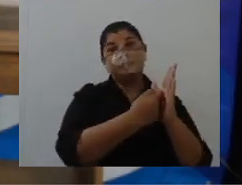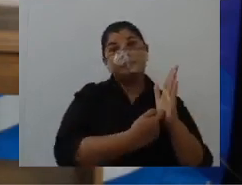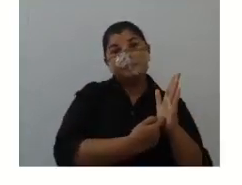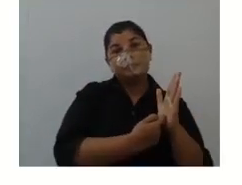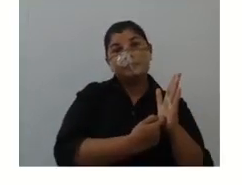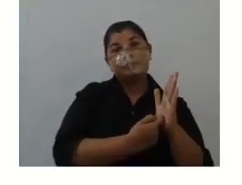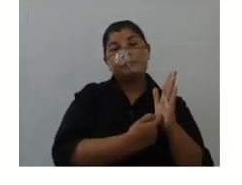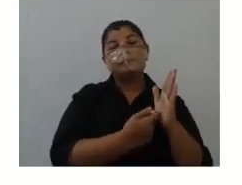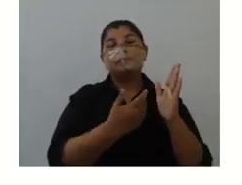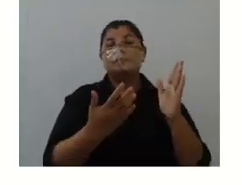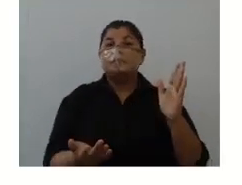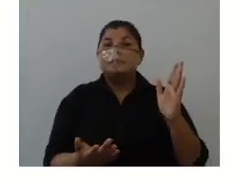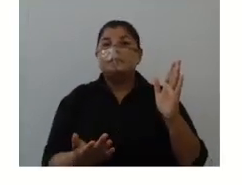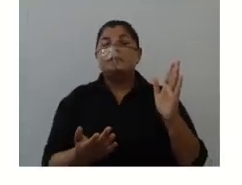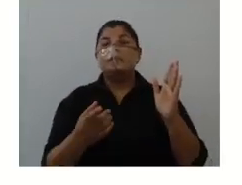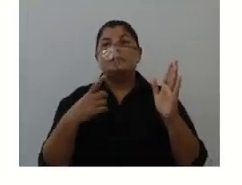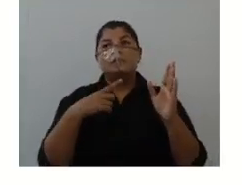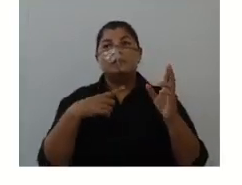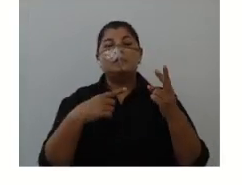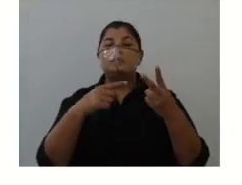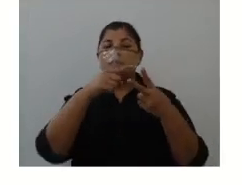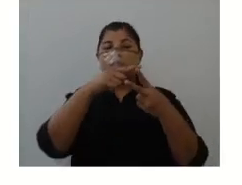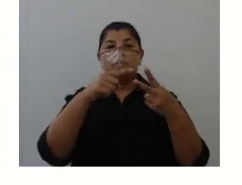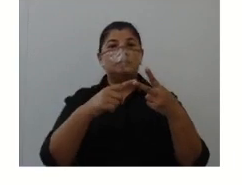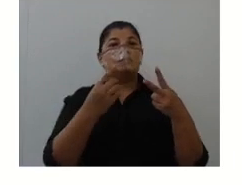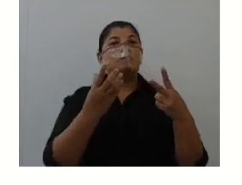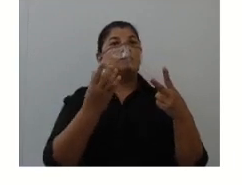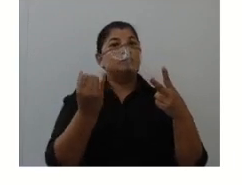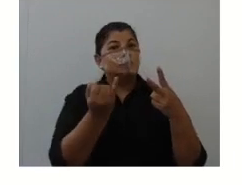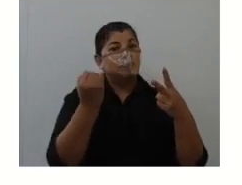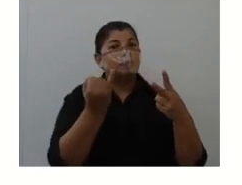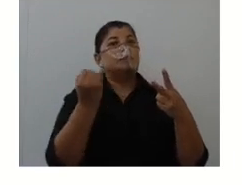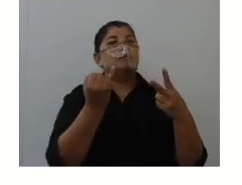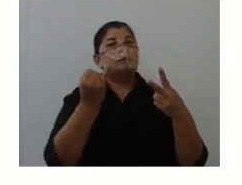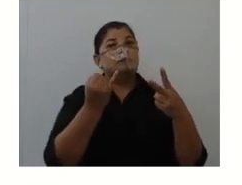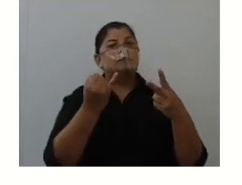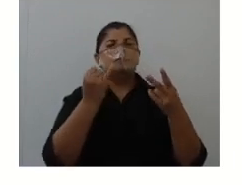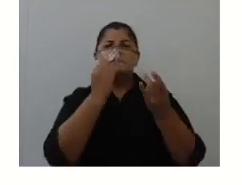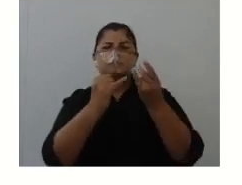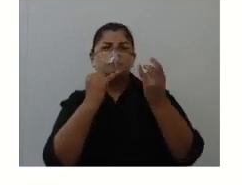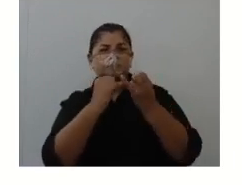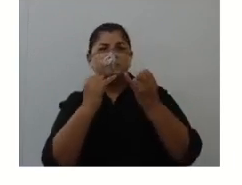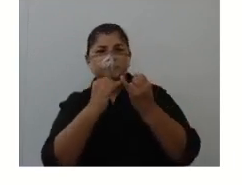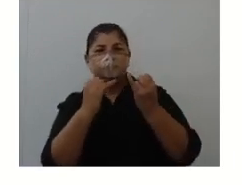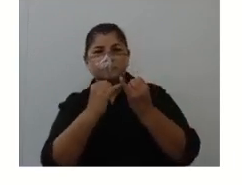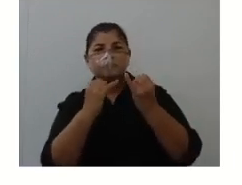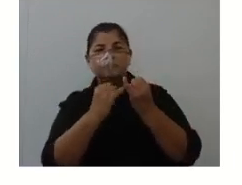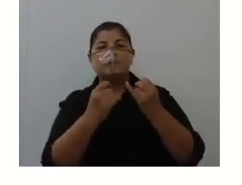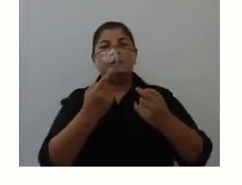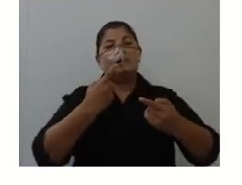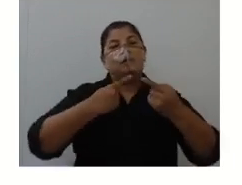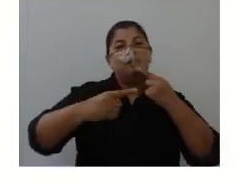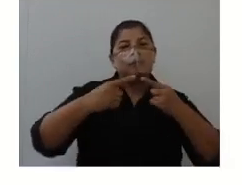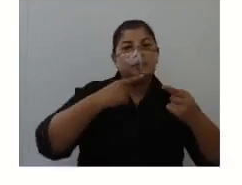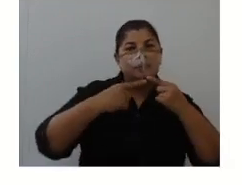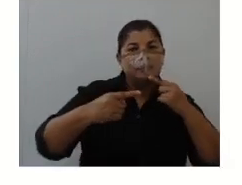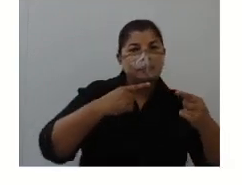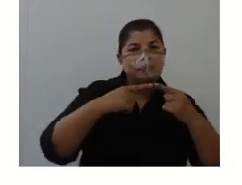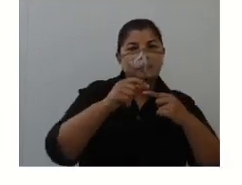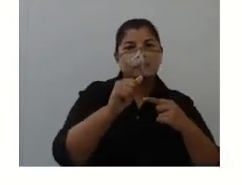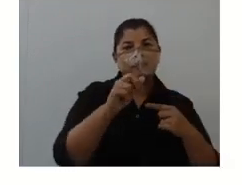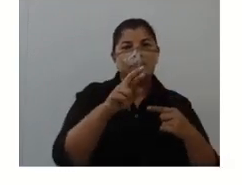e exposição se parecem muito em muitas coisas. Mas se liga, todo texto argumentativo